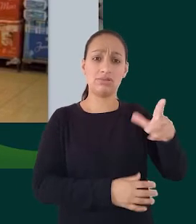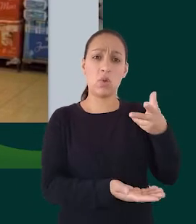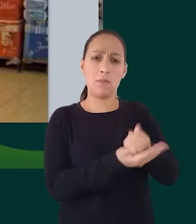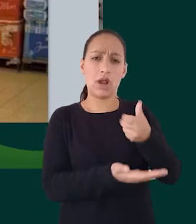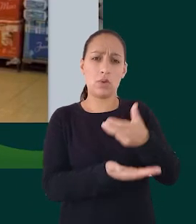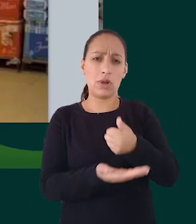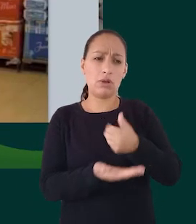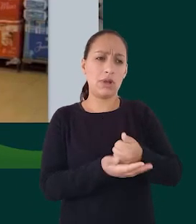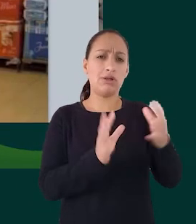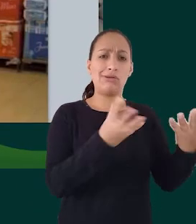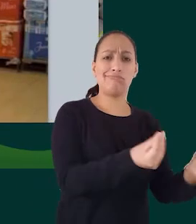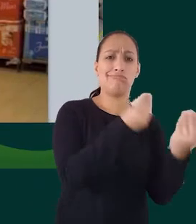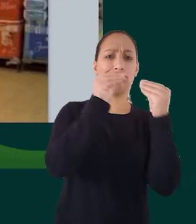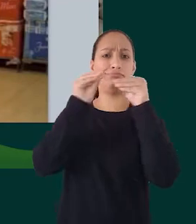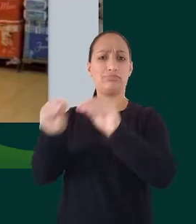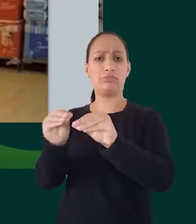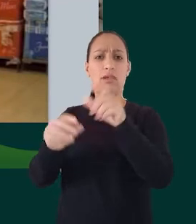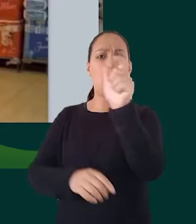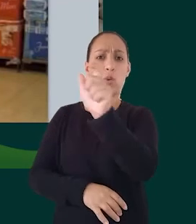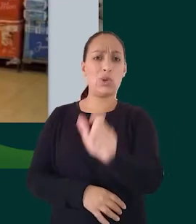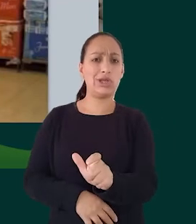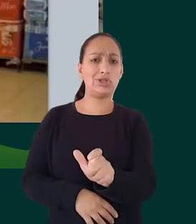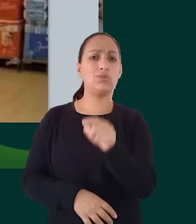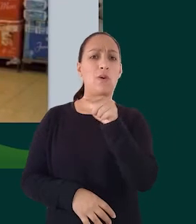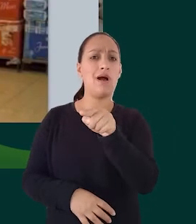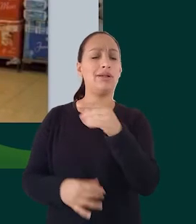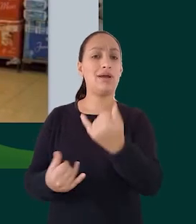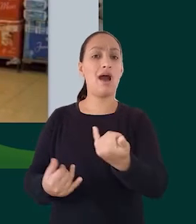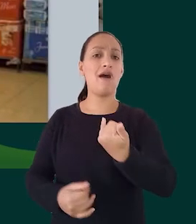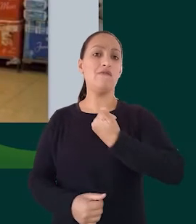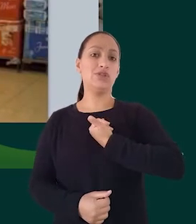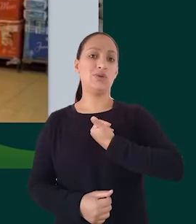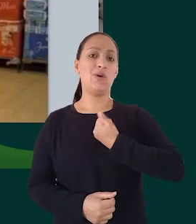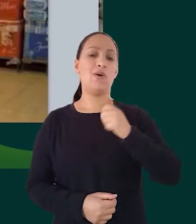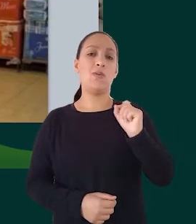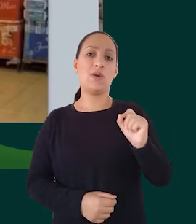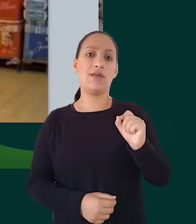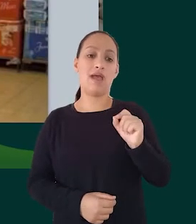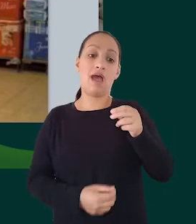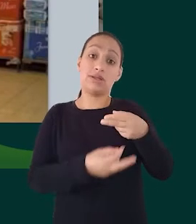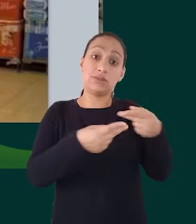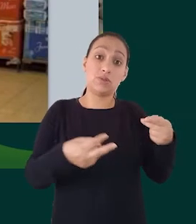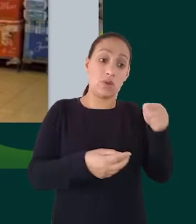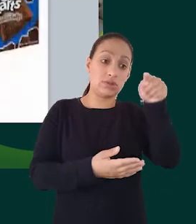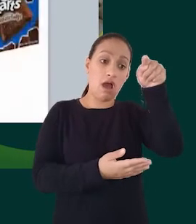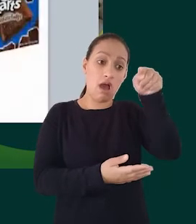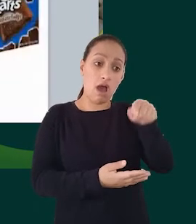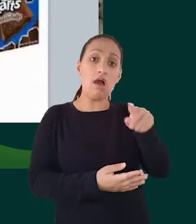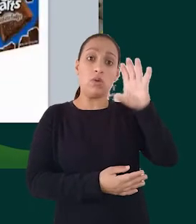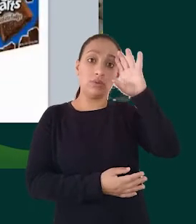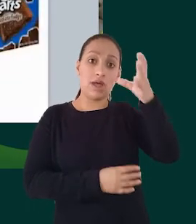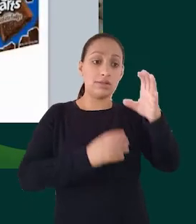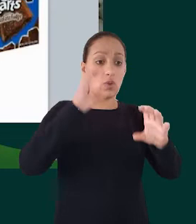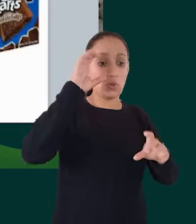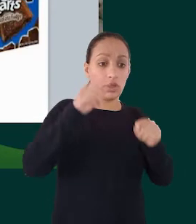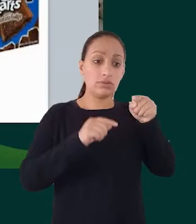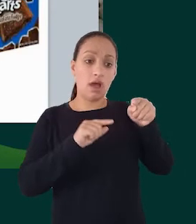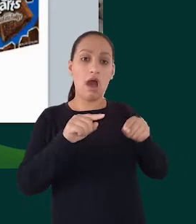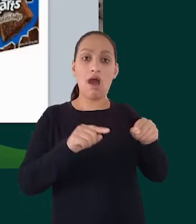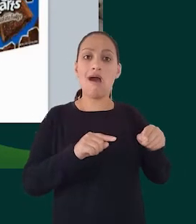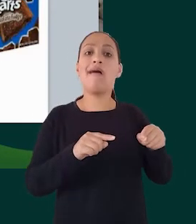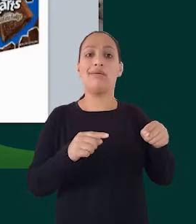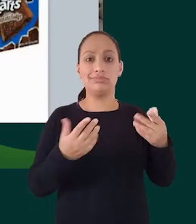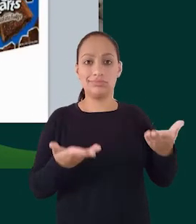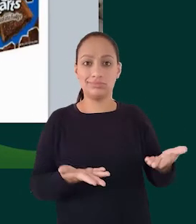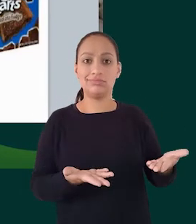disse que essas coisas aconteciam, que essas correlações existem. Tá? Um outro exemplo bem clássico, também é do Walmart,